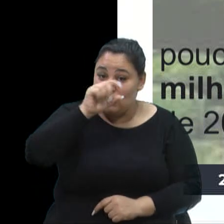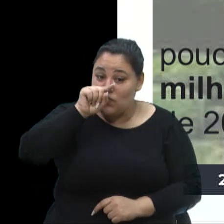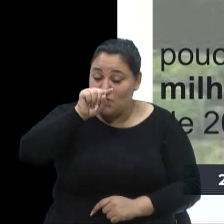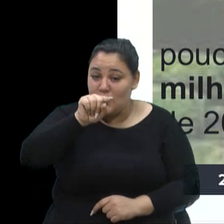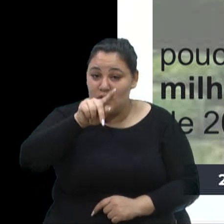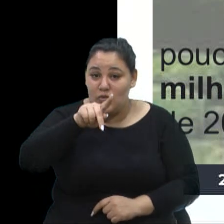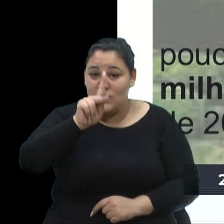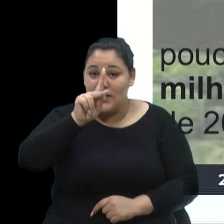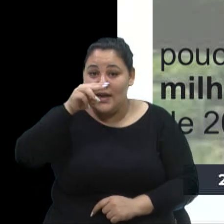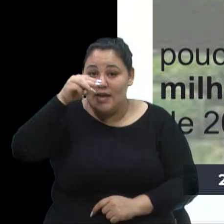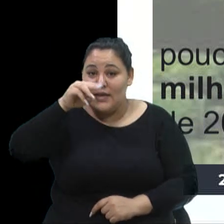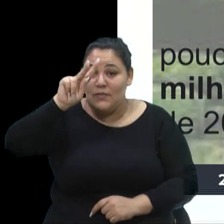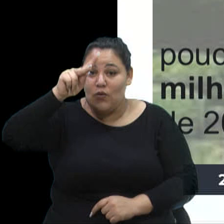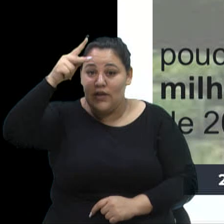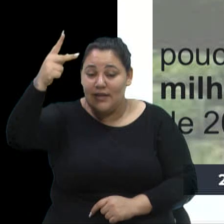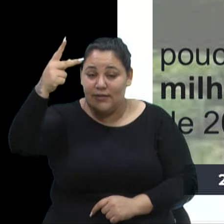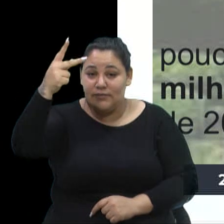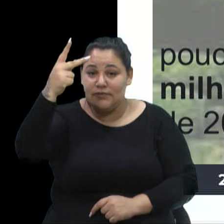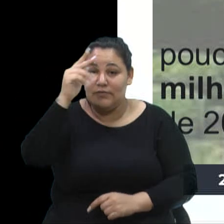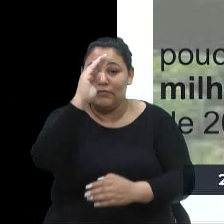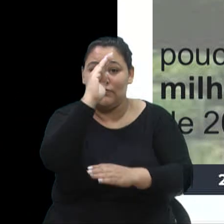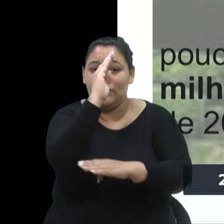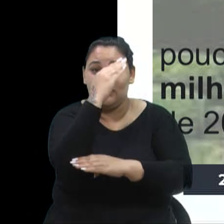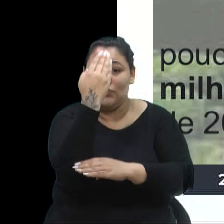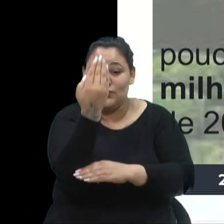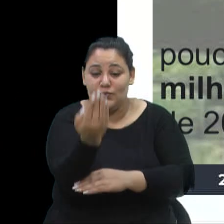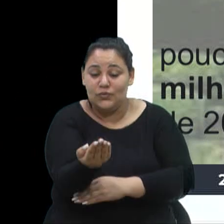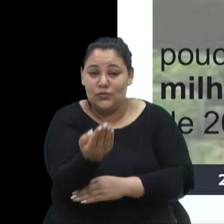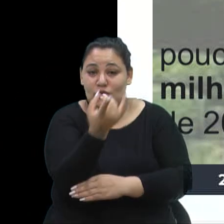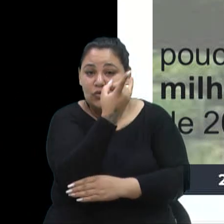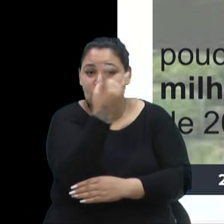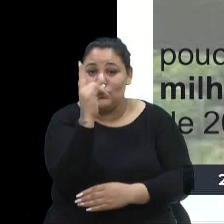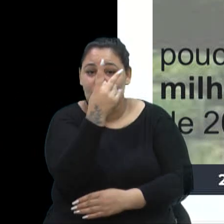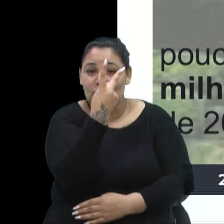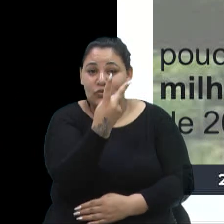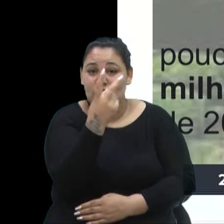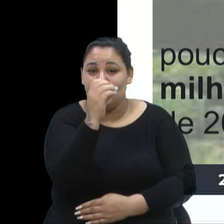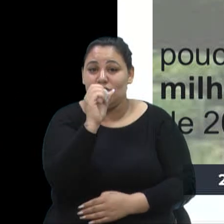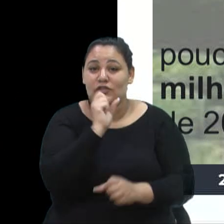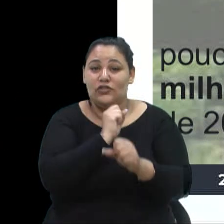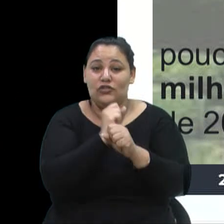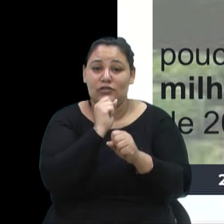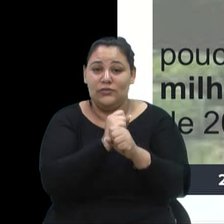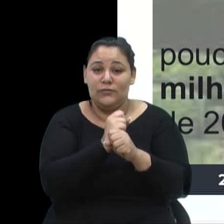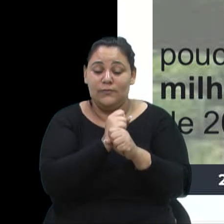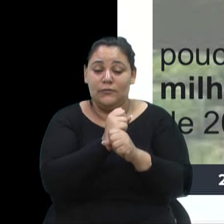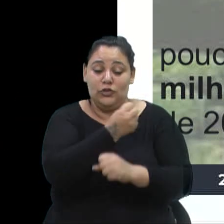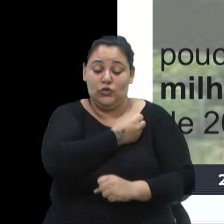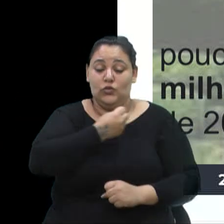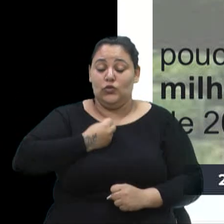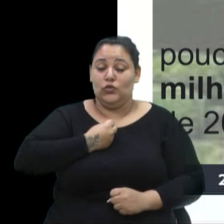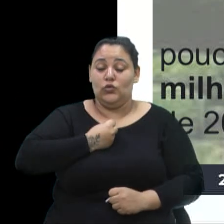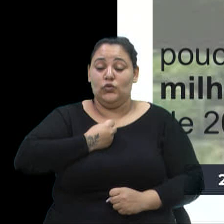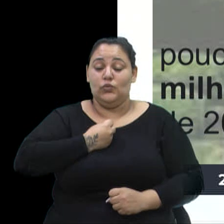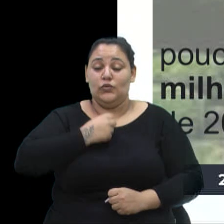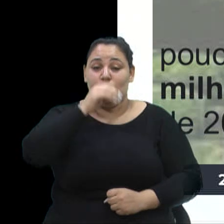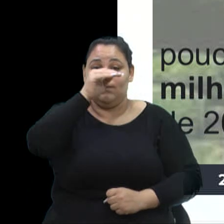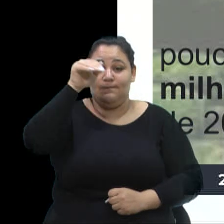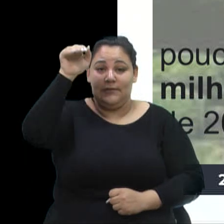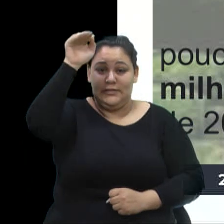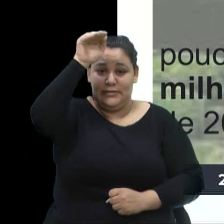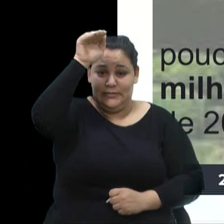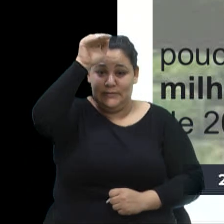quadrados foram desmatados nos últimos 20 anos. E aquele número de cima, né, é